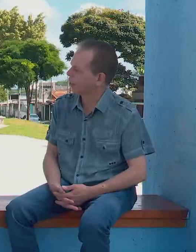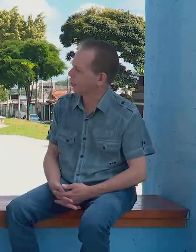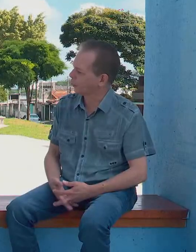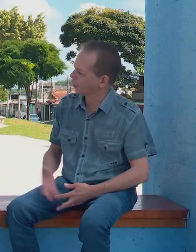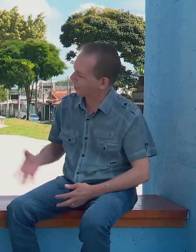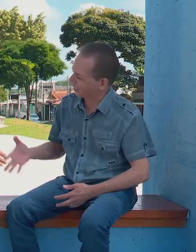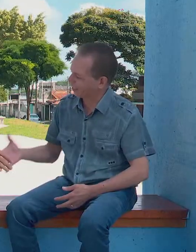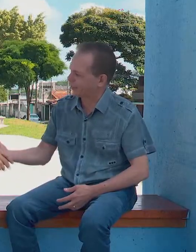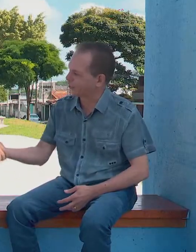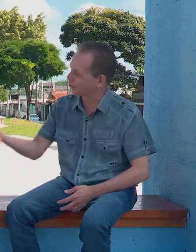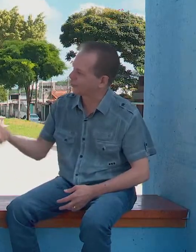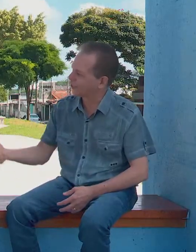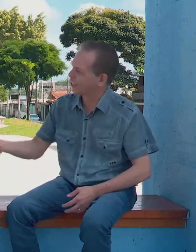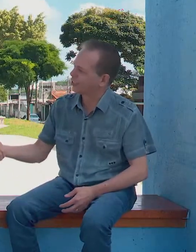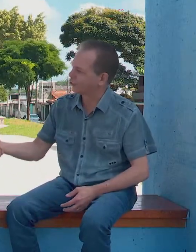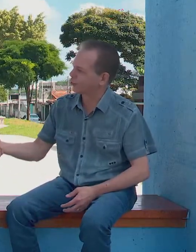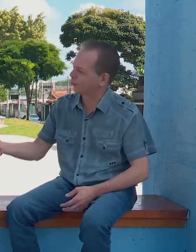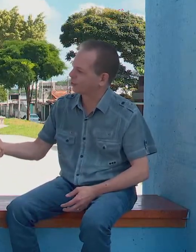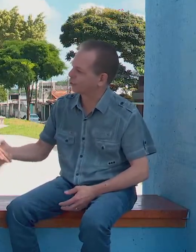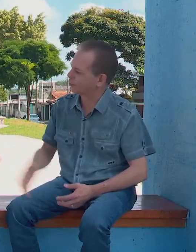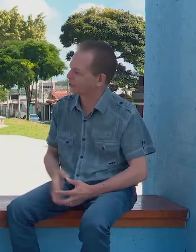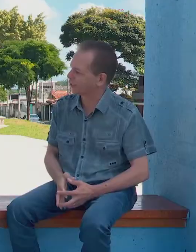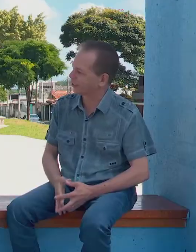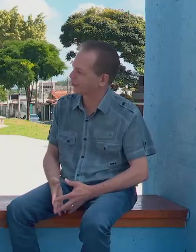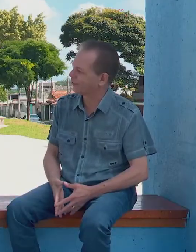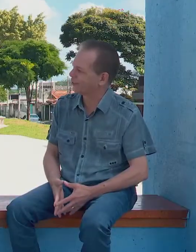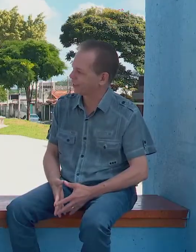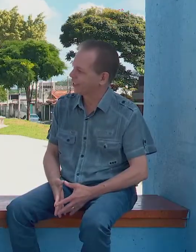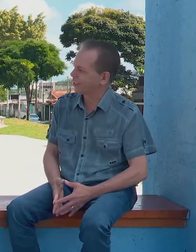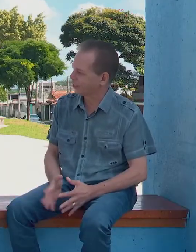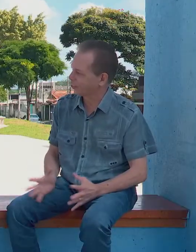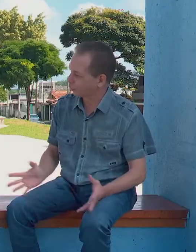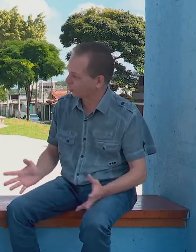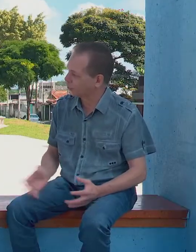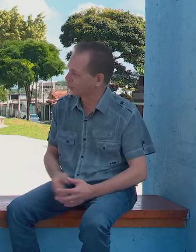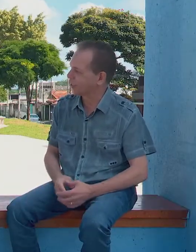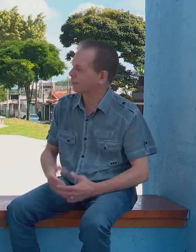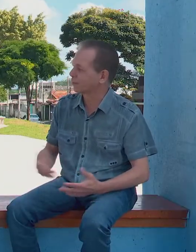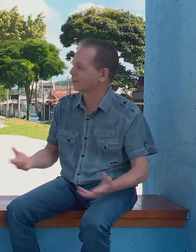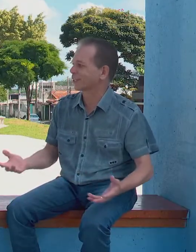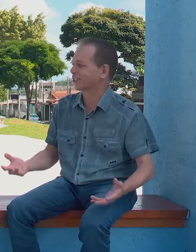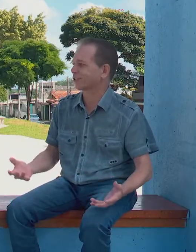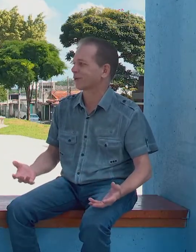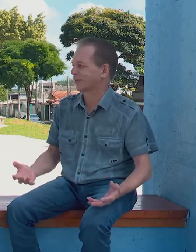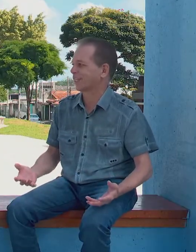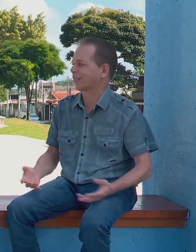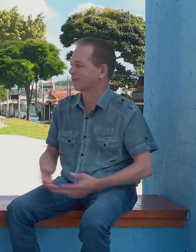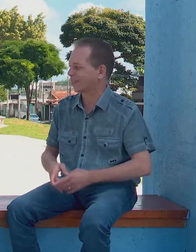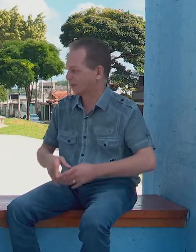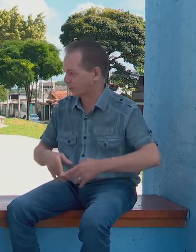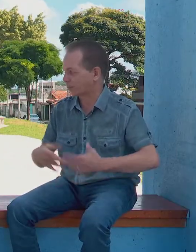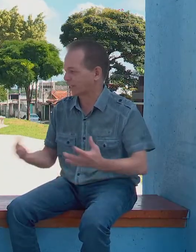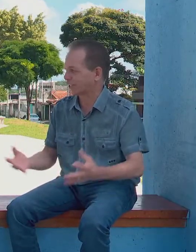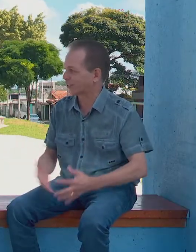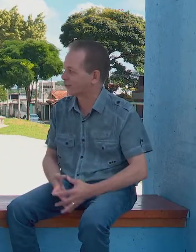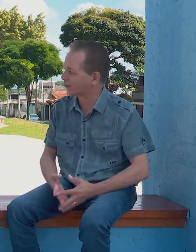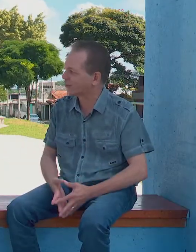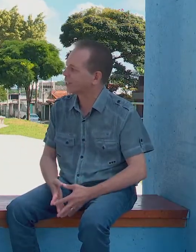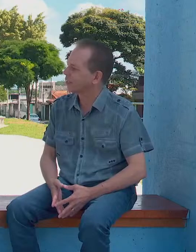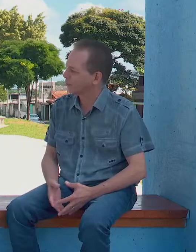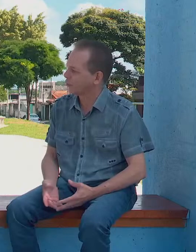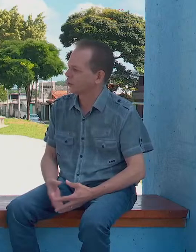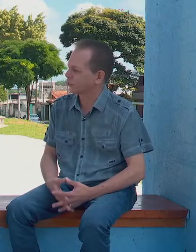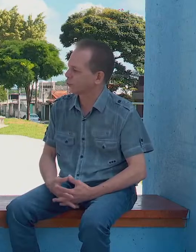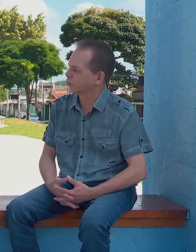Muito obrigado. Eu que agradeço, estou à disposição de todos e da população também, né? A